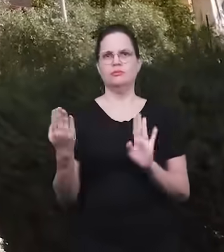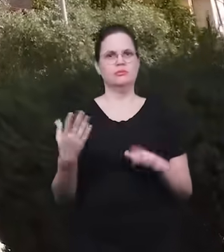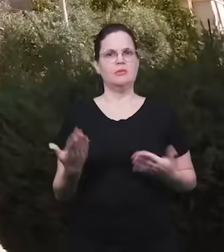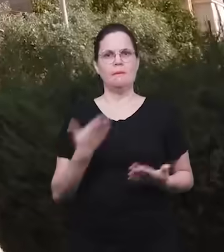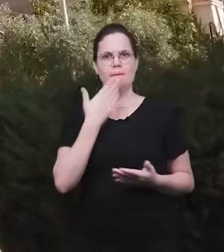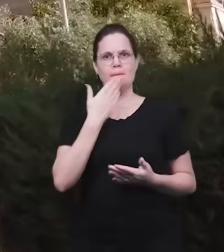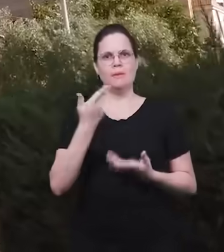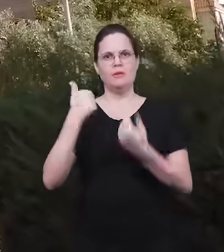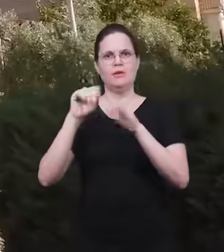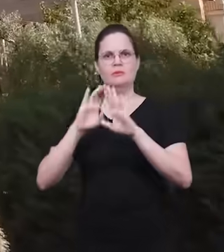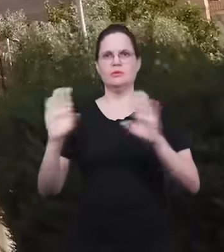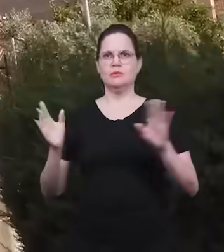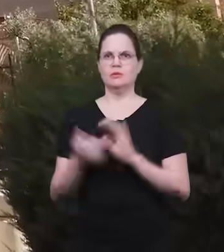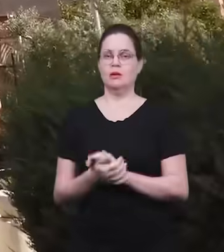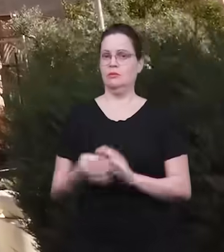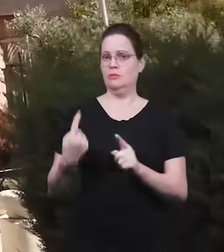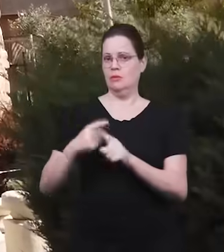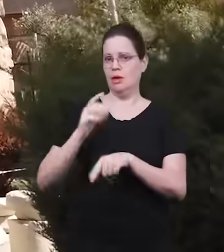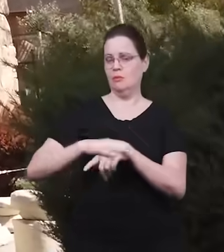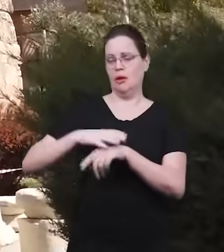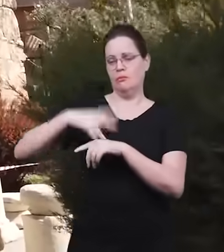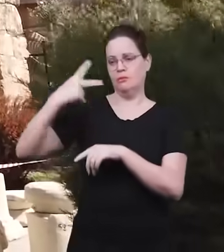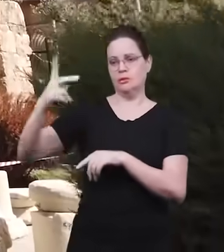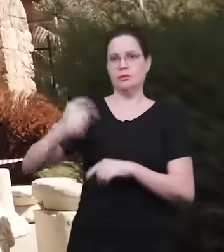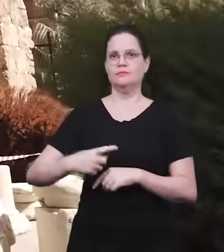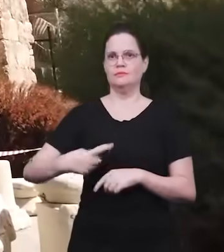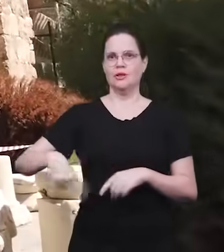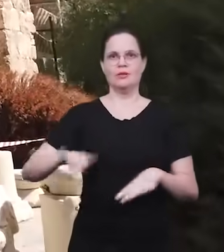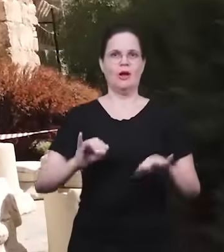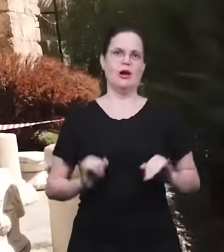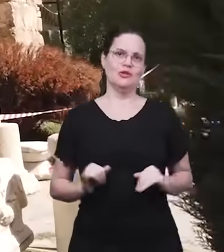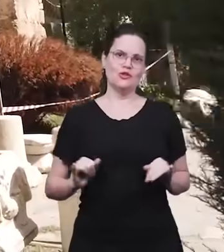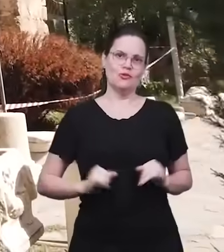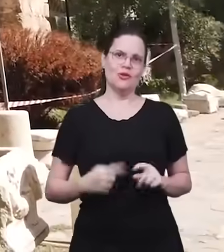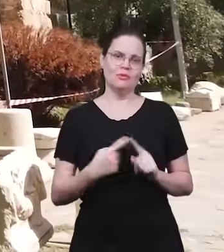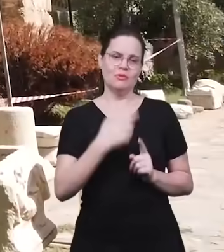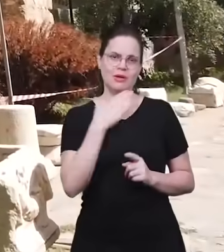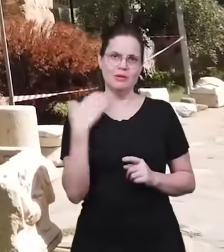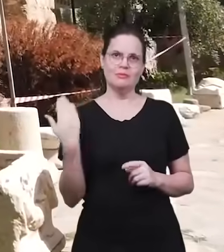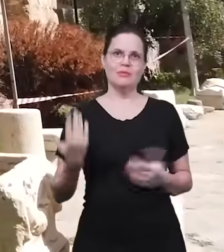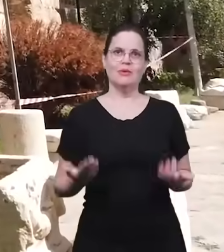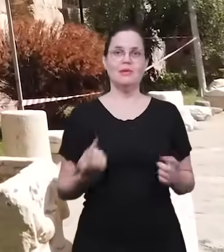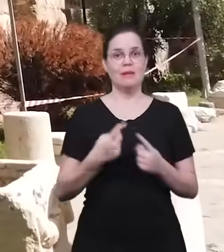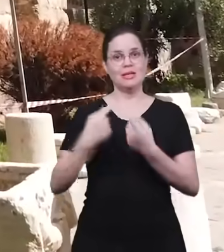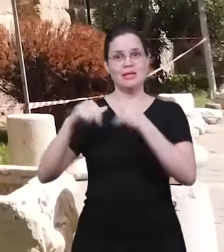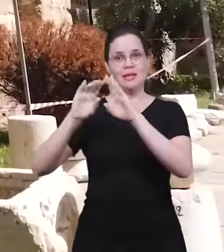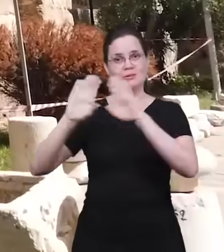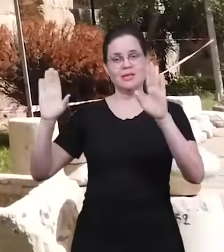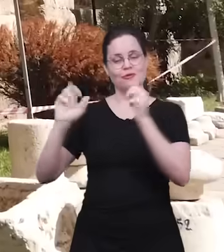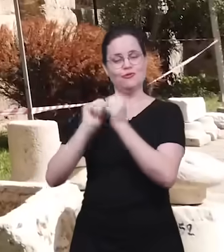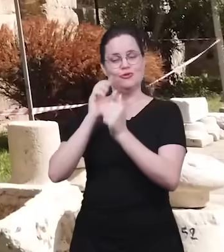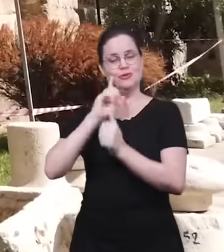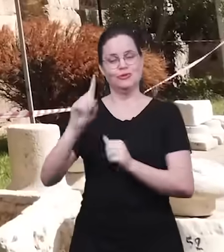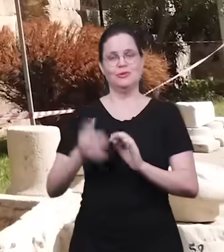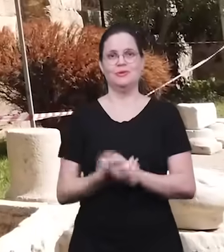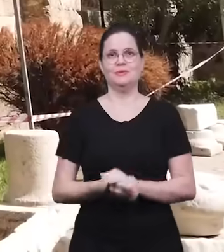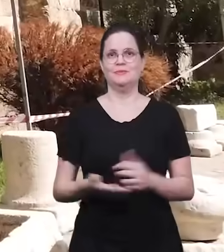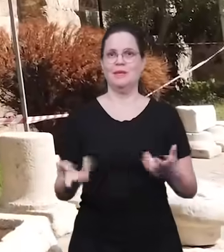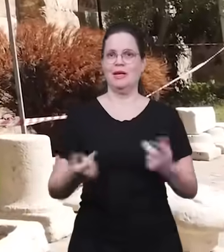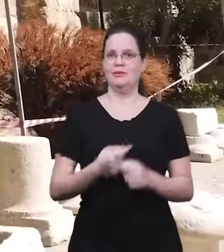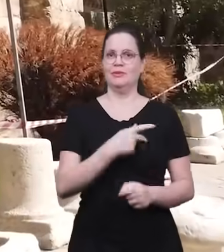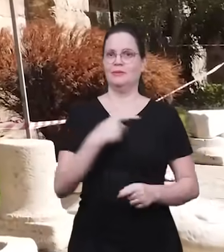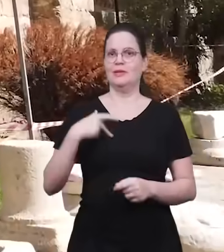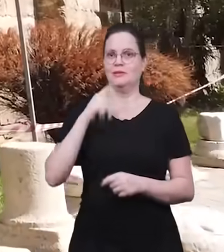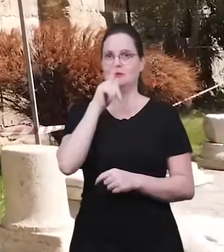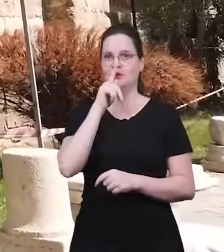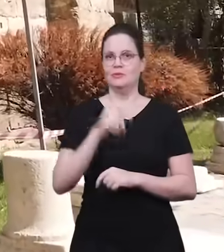tirar do mundo, ele é dele, não é? Nós sofremos, né? Mas eles são levados à presença de Deus. Maravilha.